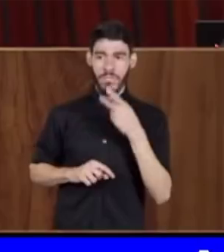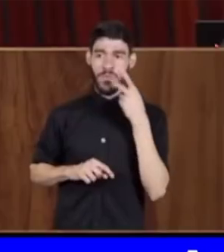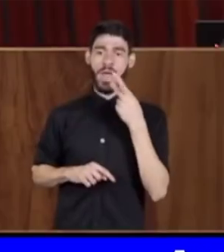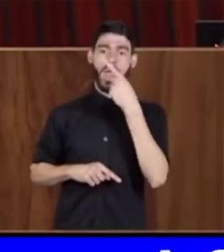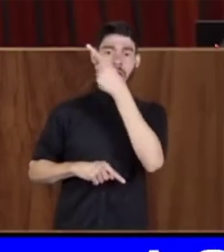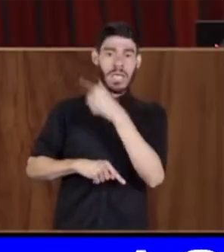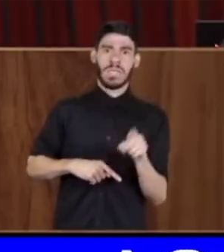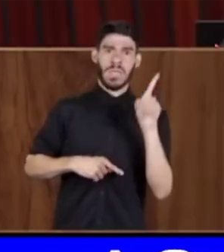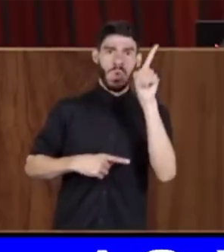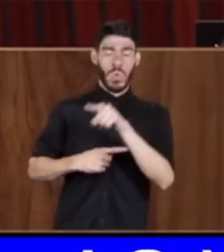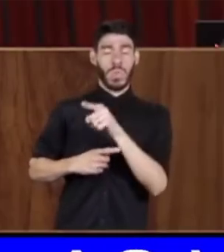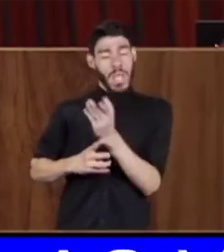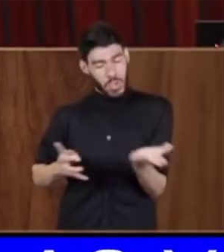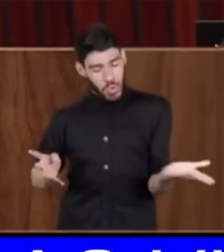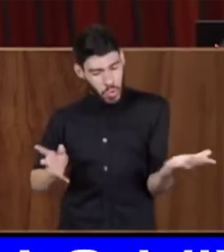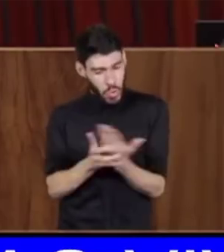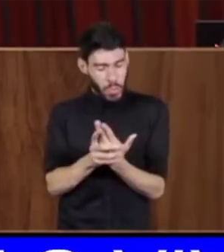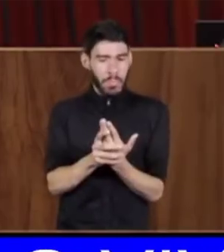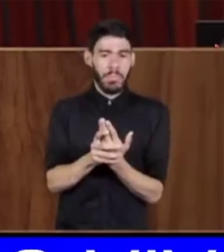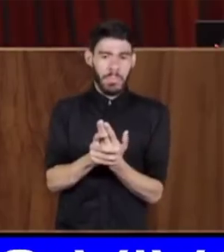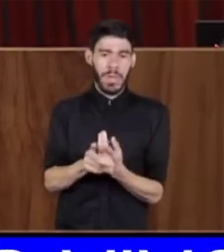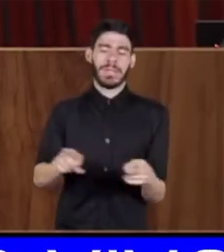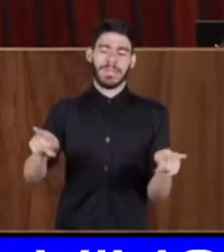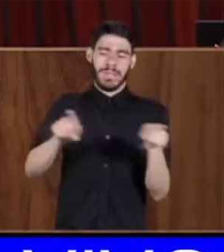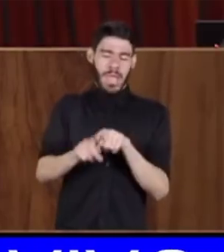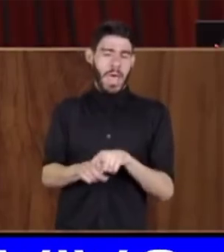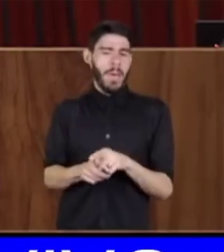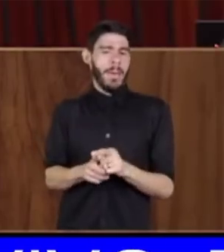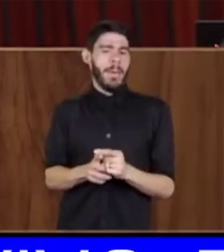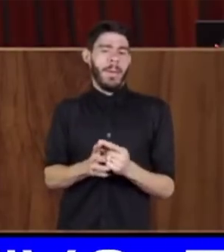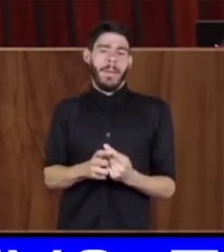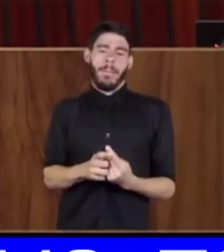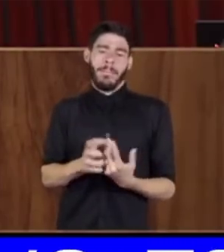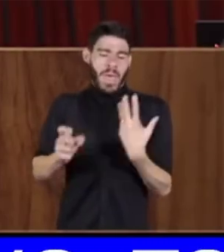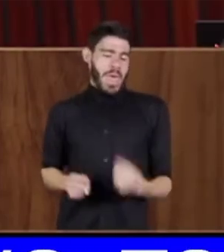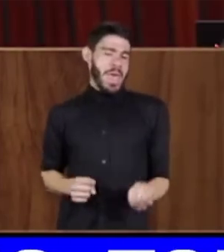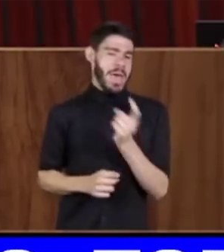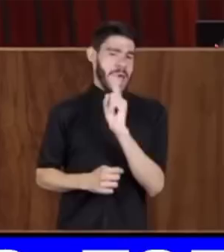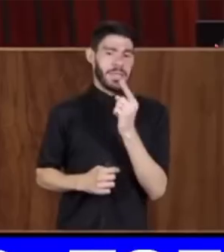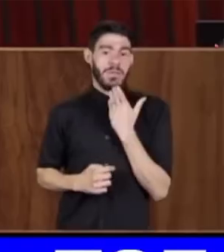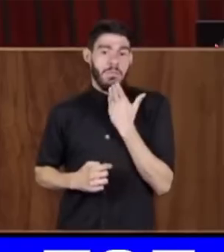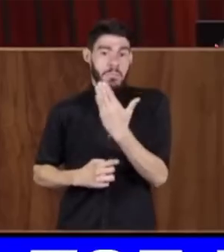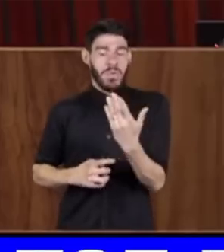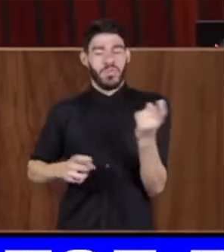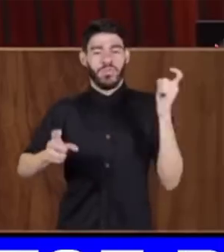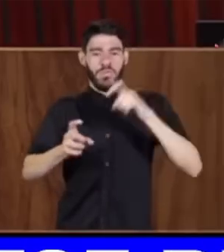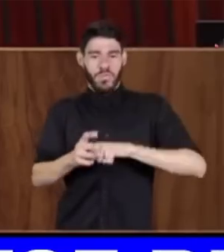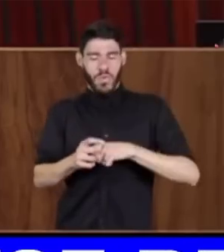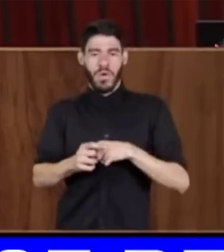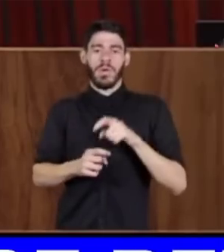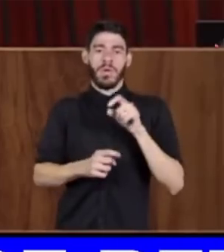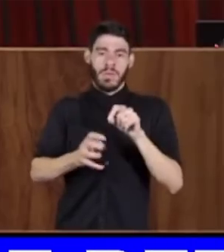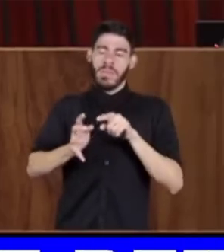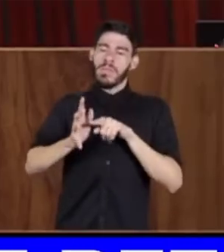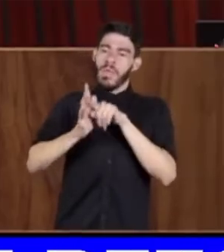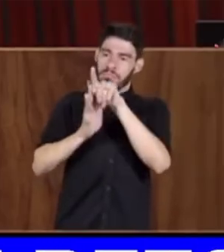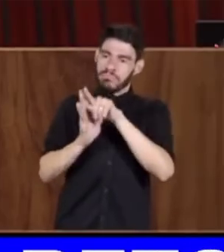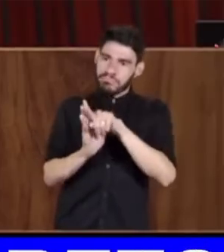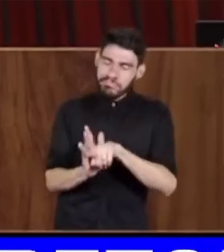nulidade processual, bem como indefiro o requerimento de reabertura da